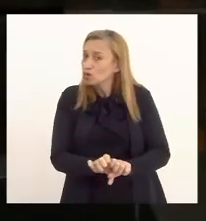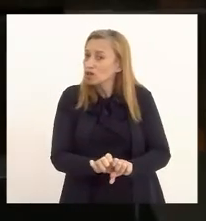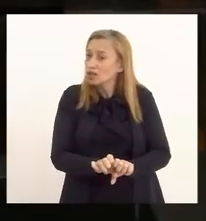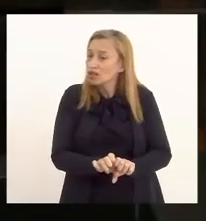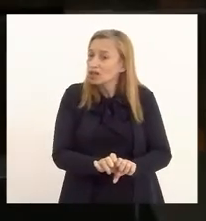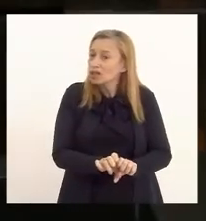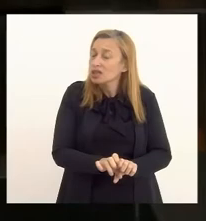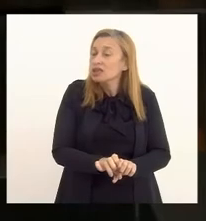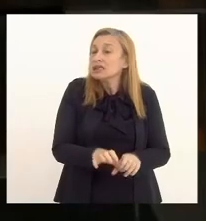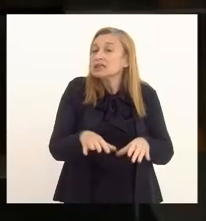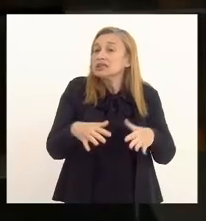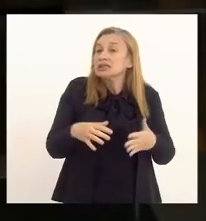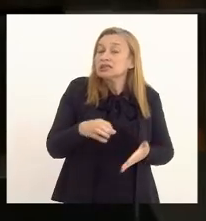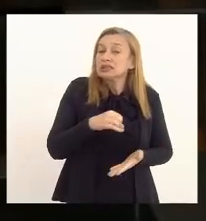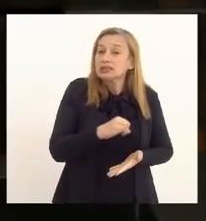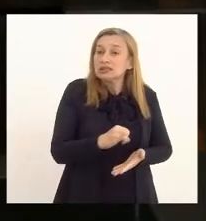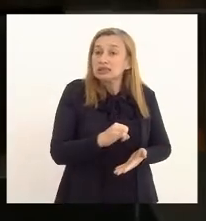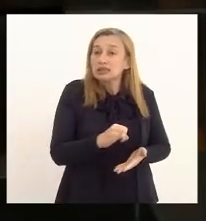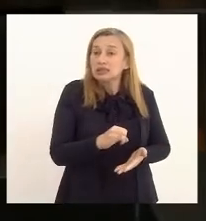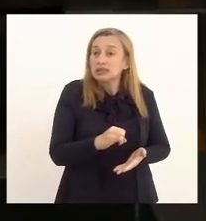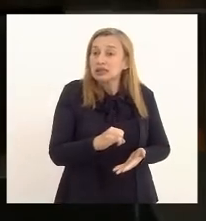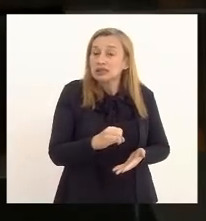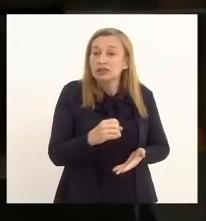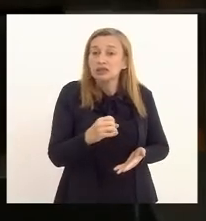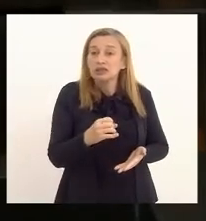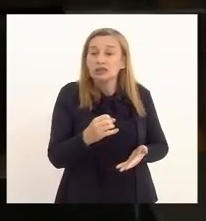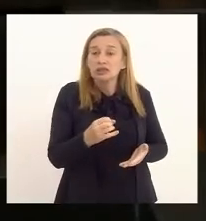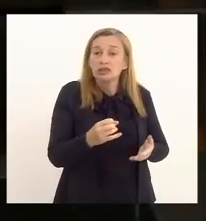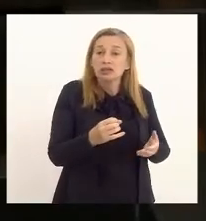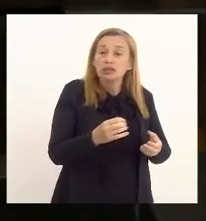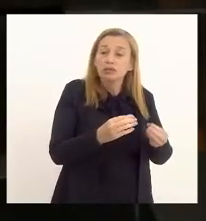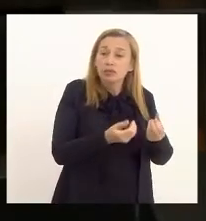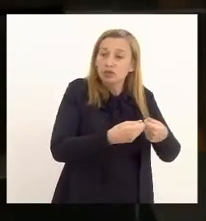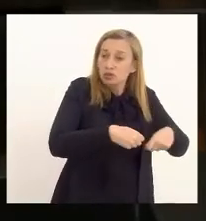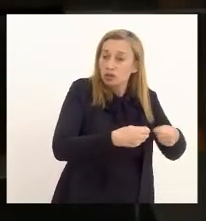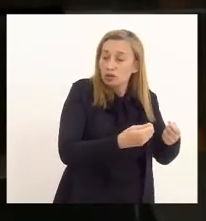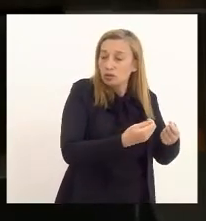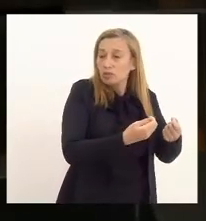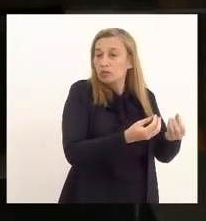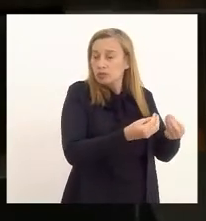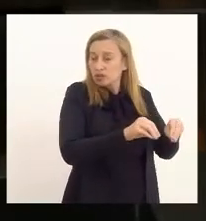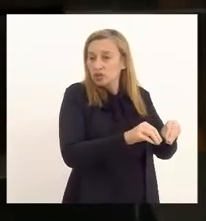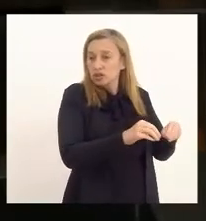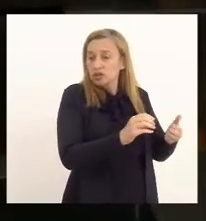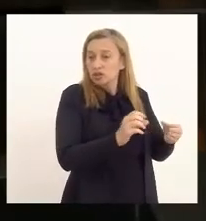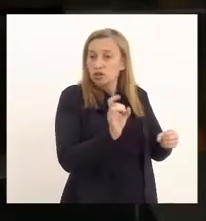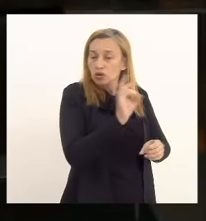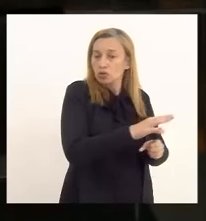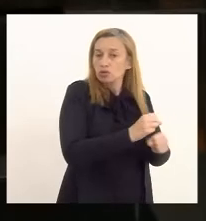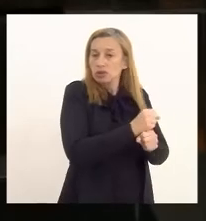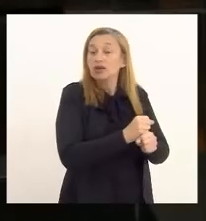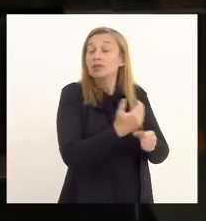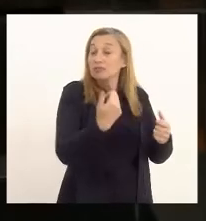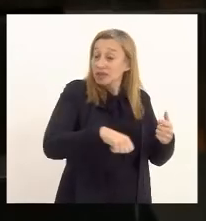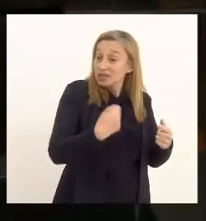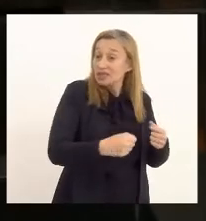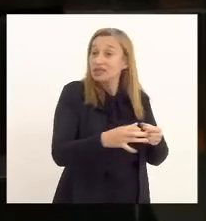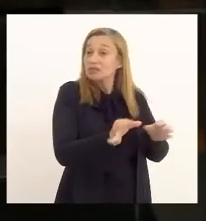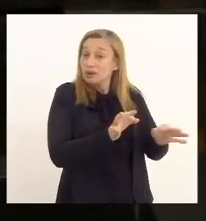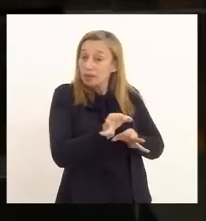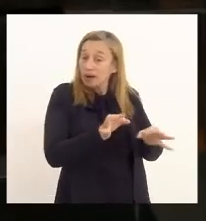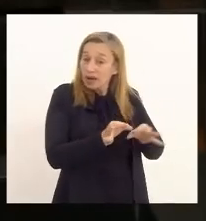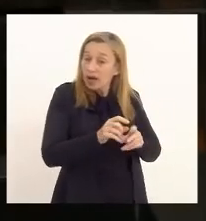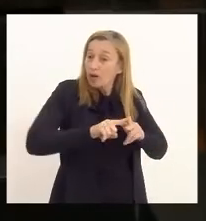se de alguma forma vinha se defasando nos últimos anos, agora a gente precisa reconstruir. A gente precisa